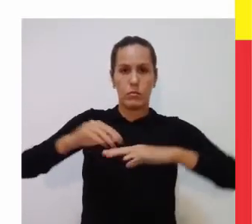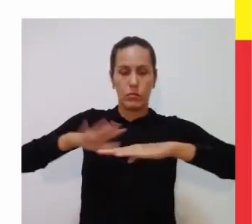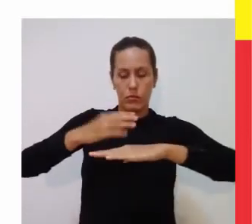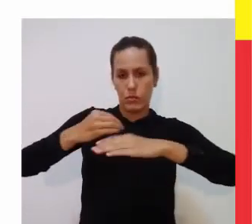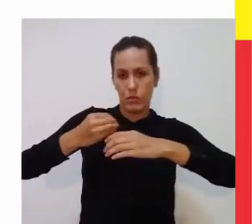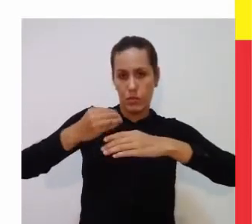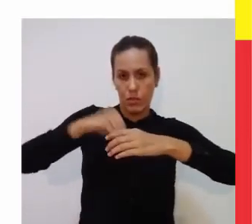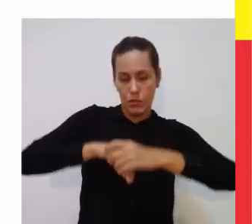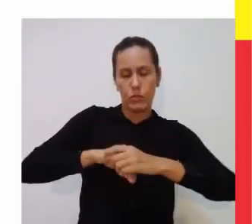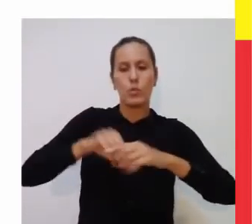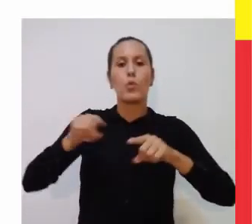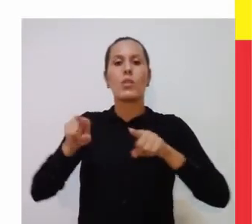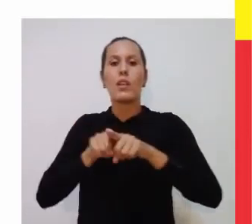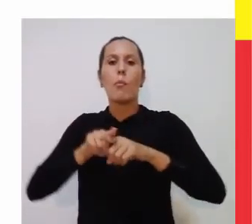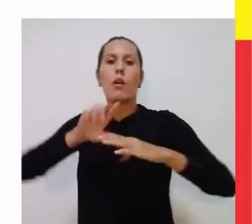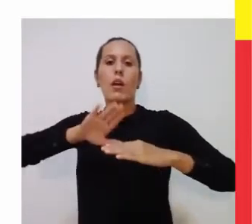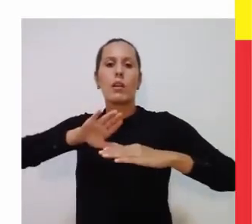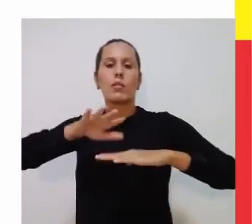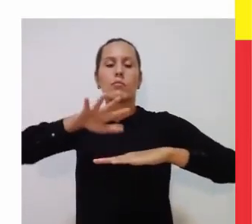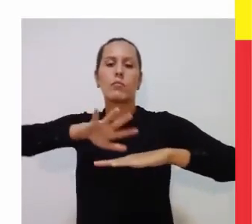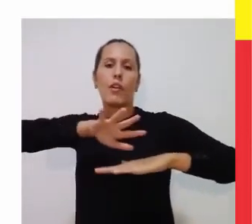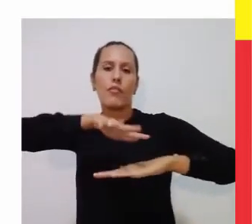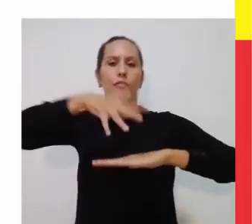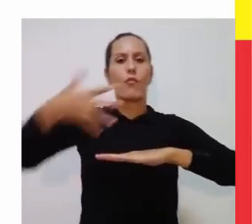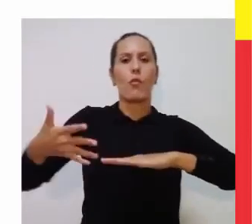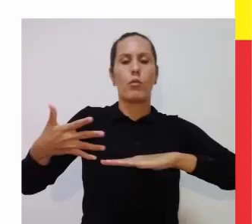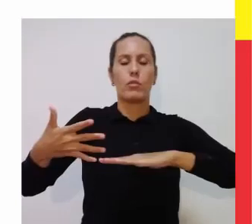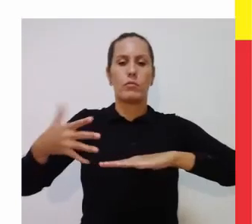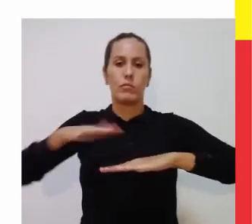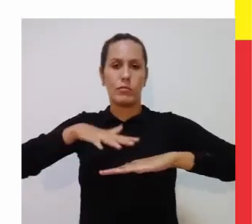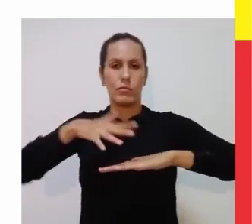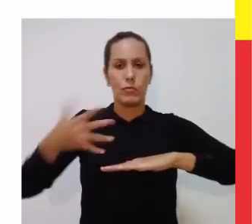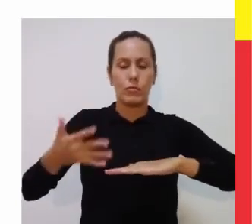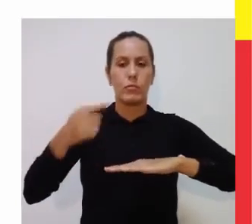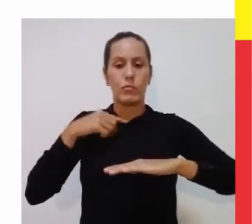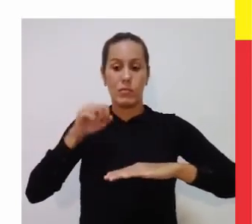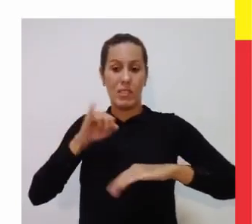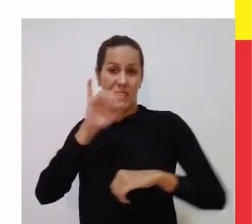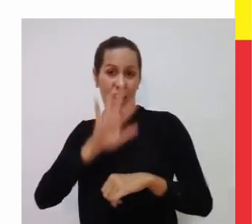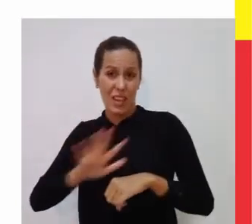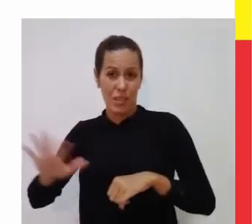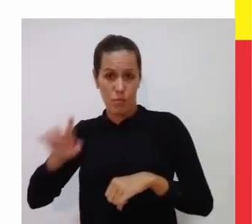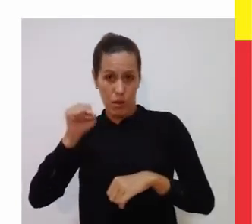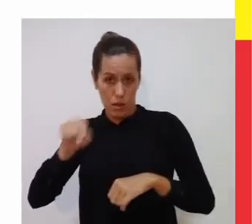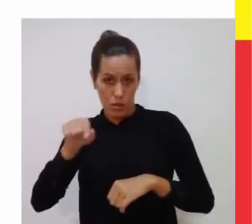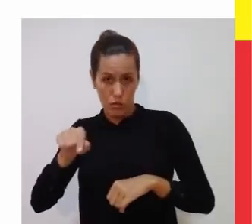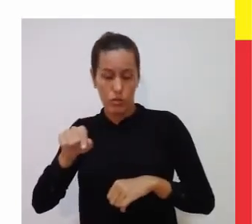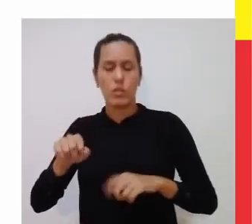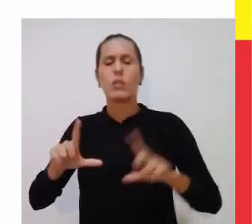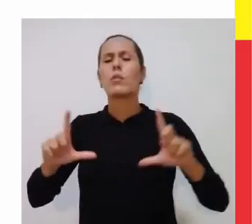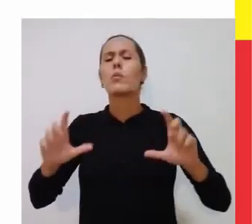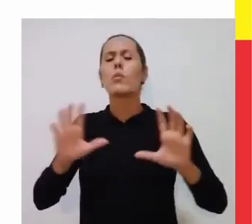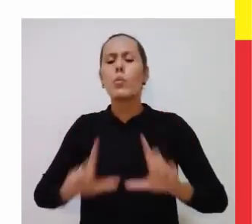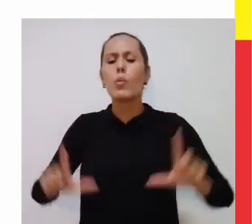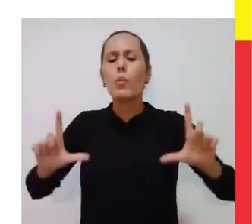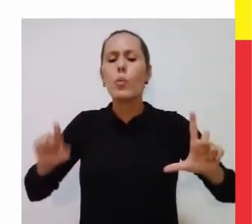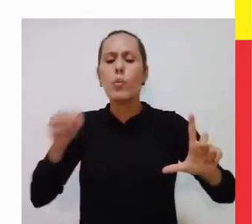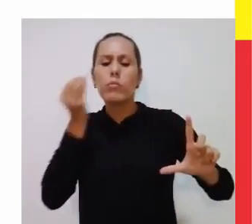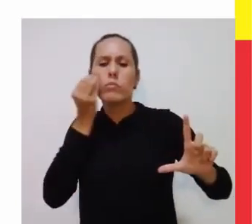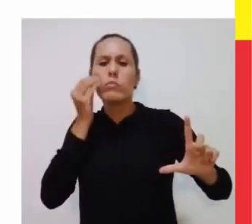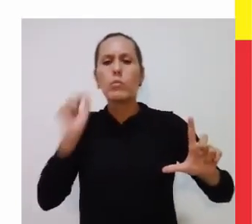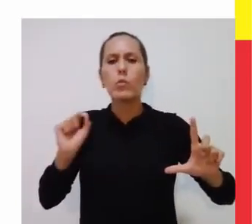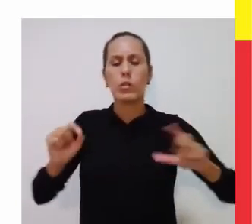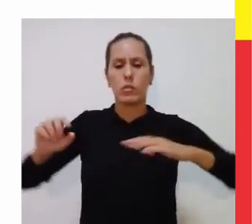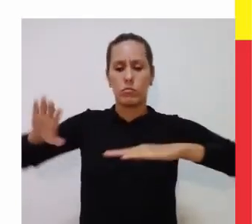observar também as exógenas, que estão no lado de fora da Terra. Então, nessa próxima imagem, vocês destaquem também como é que a gente mais ou